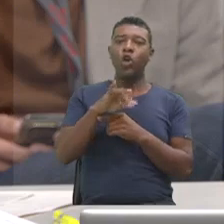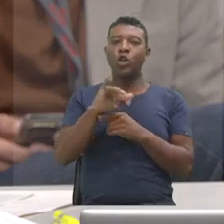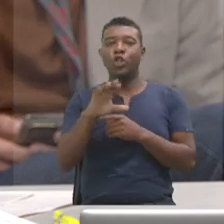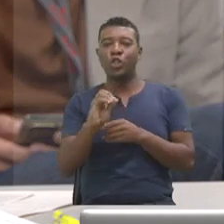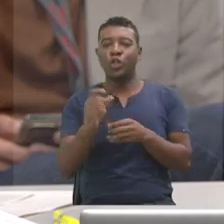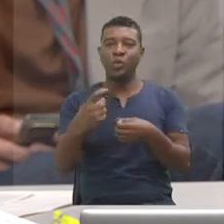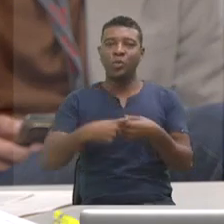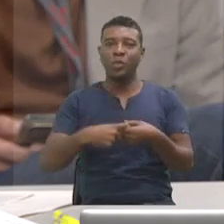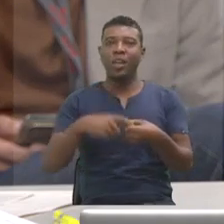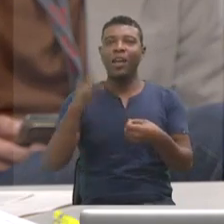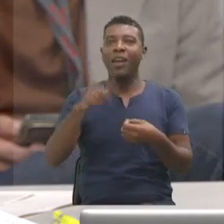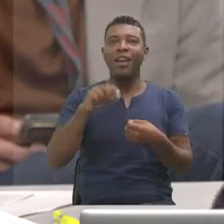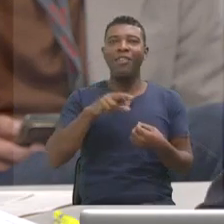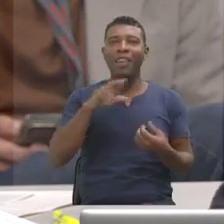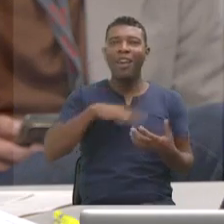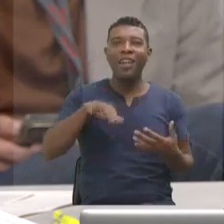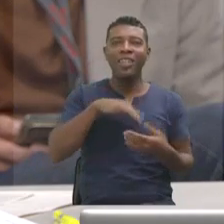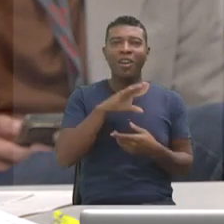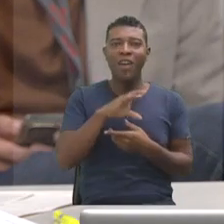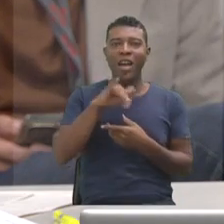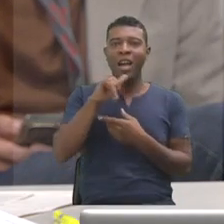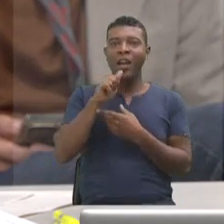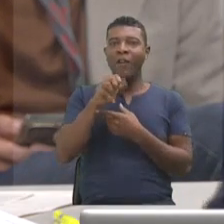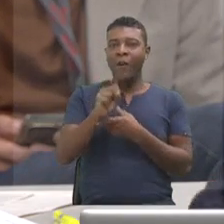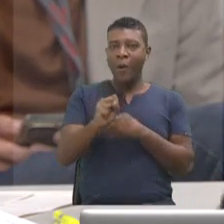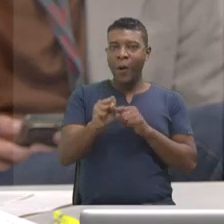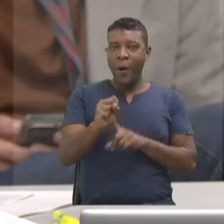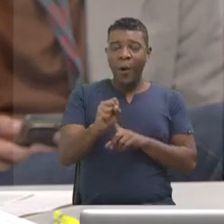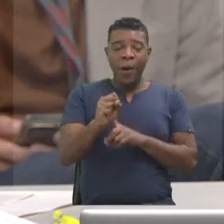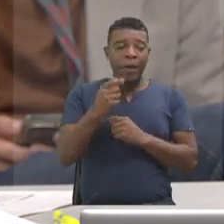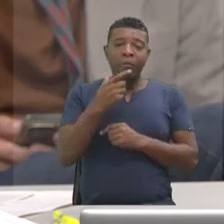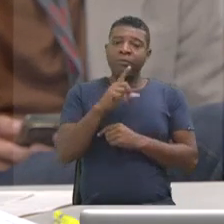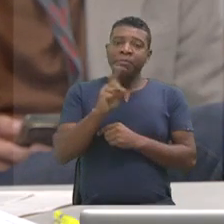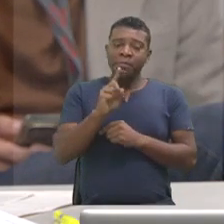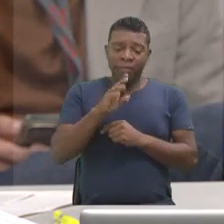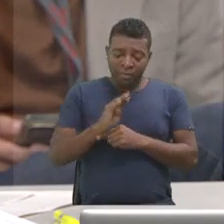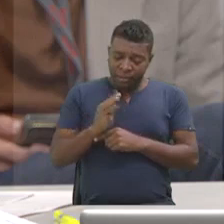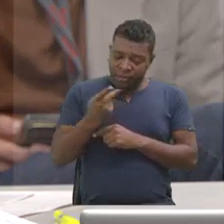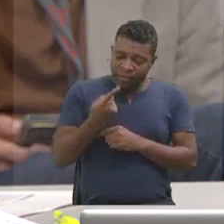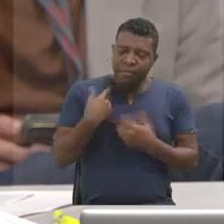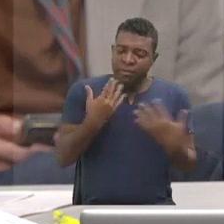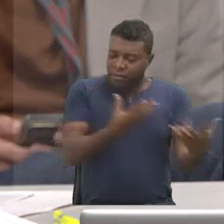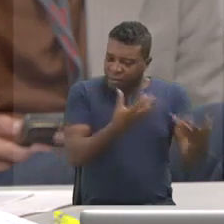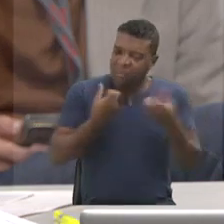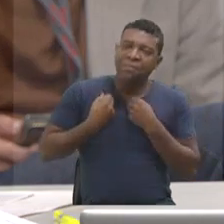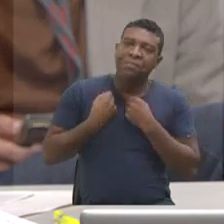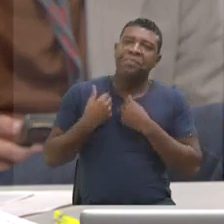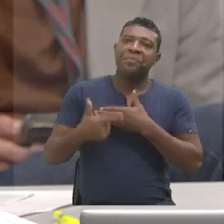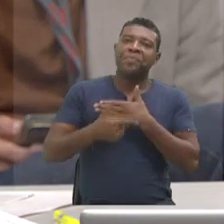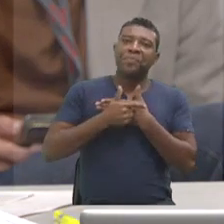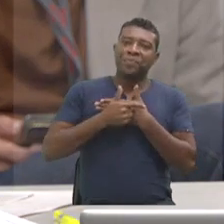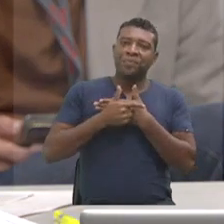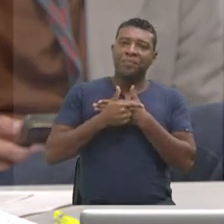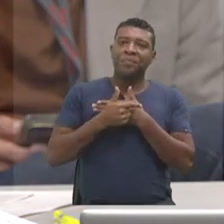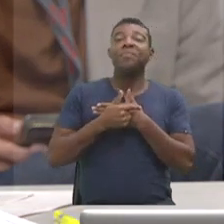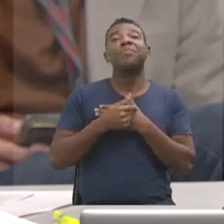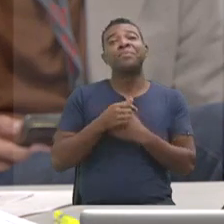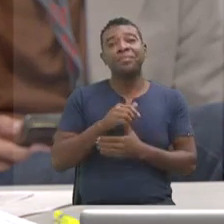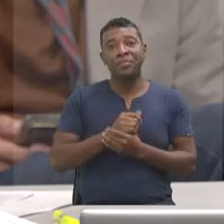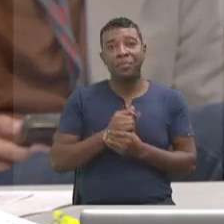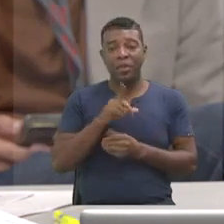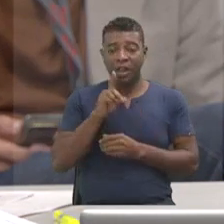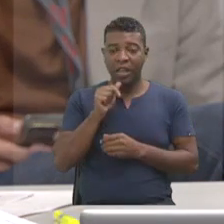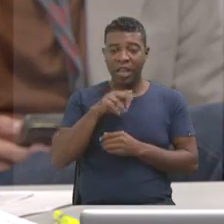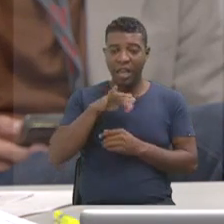conta do consórcio aqui da região que é o sias e Belo Horizonte assumiu esse papel e o Danilo ontem me passou que vai